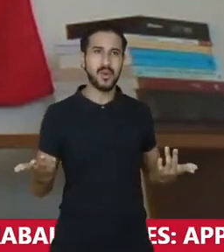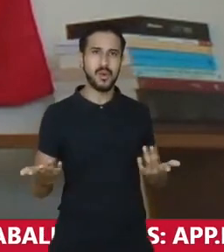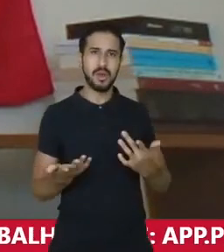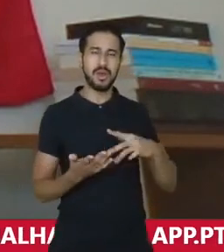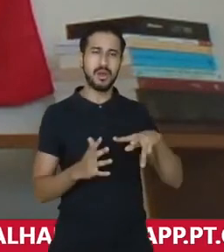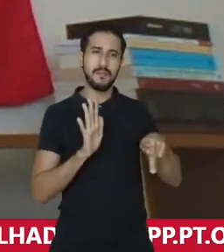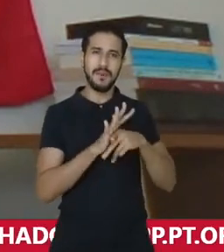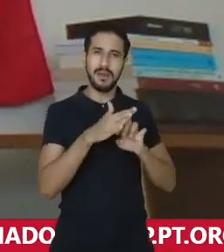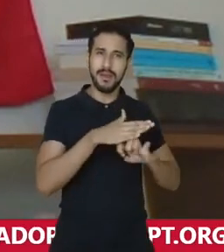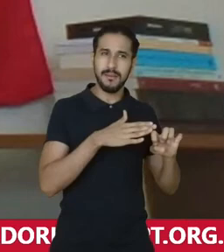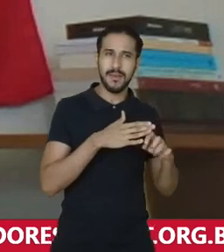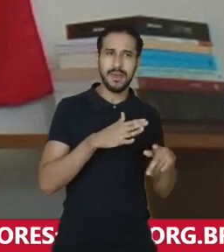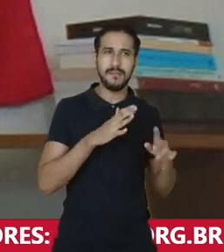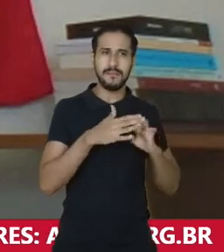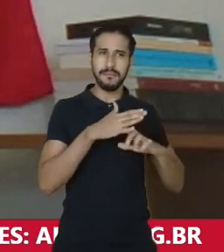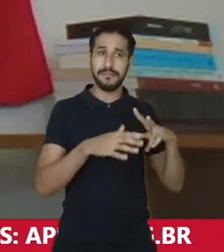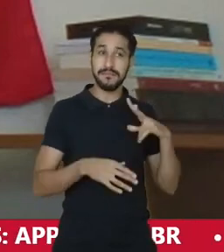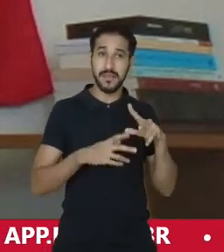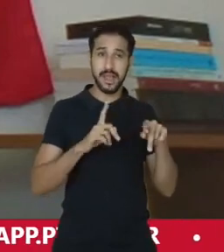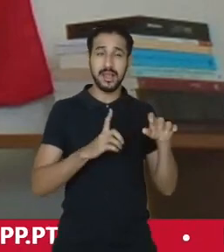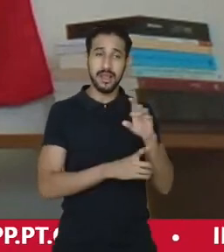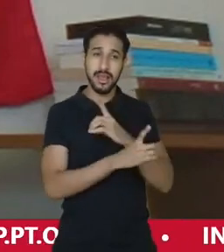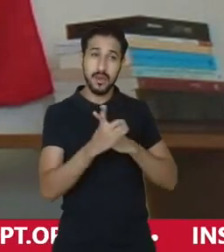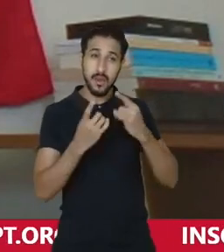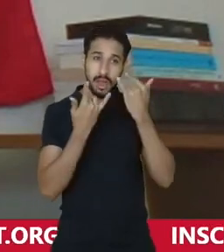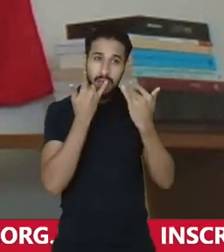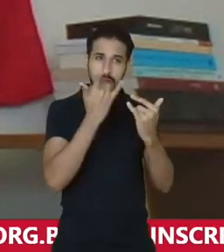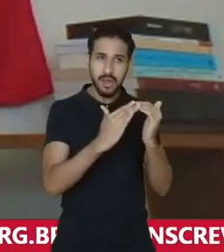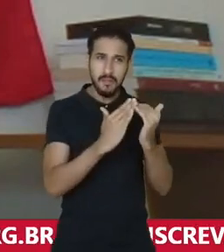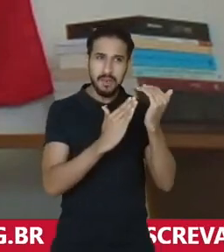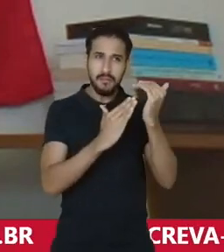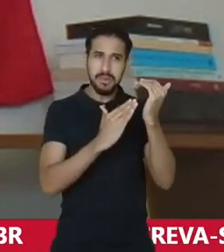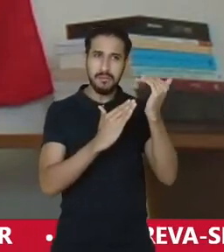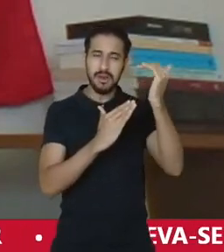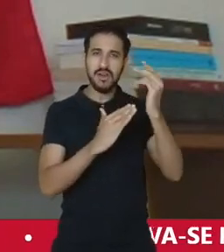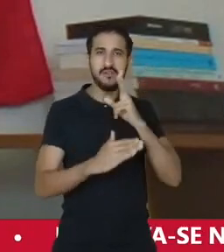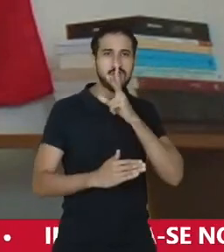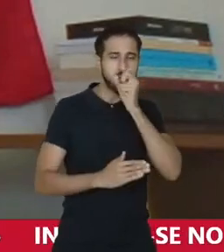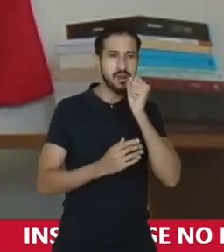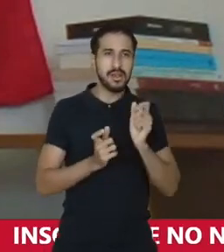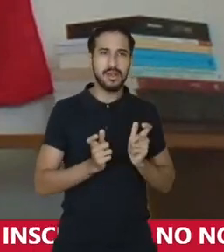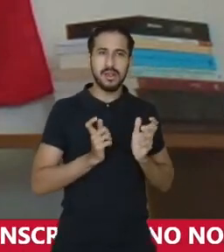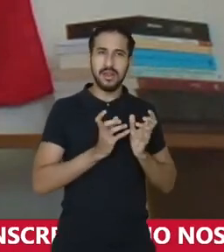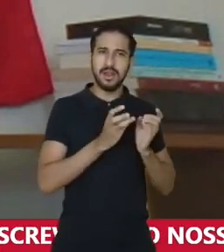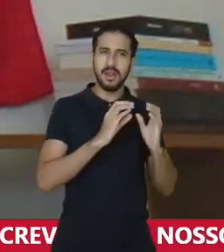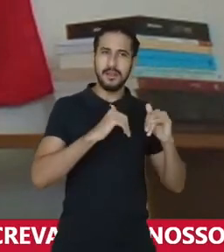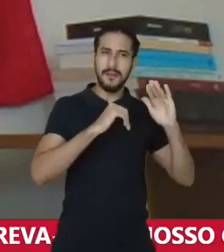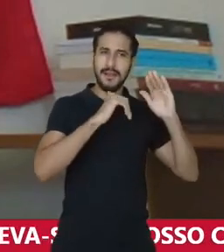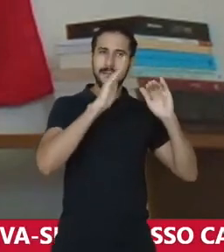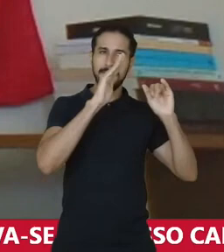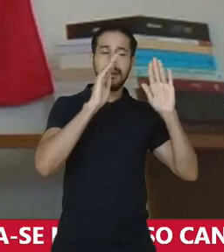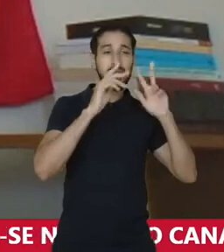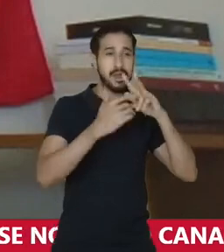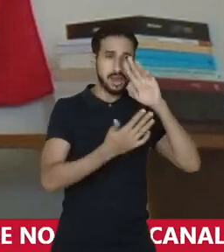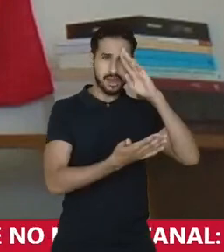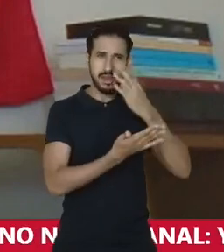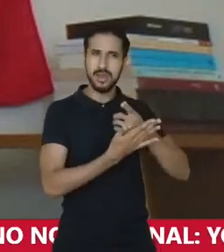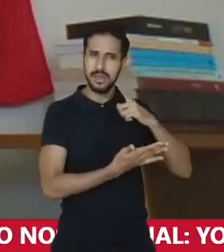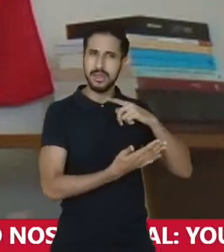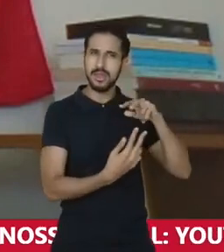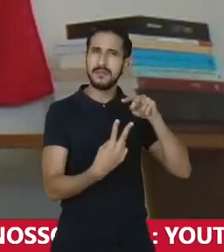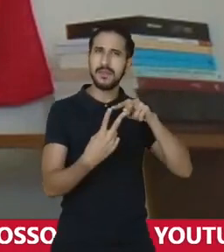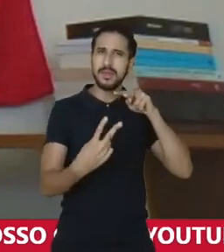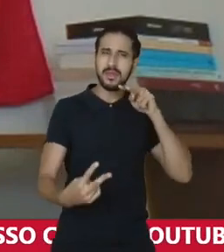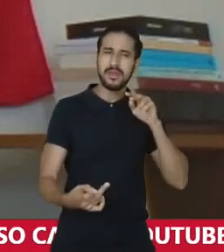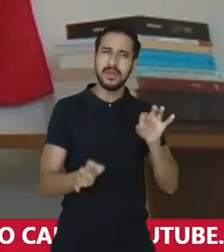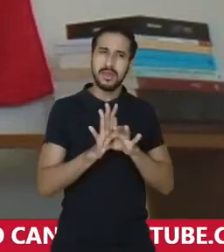bem privado. Então, nessa dinâmica, o capitalismo vai ganhando força, né, e vai acumulando. E acho que tem, do ponto de